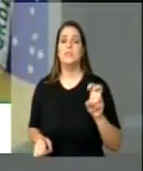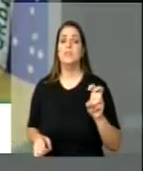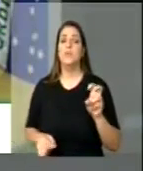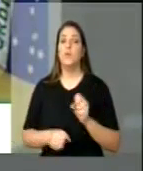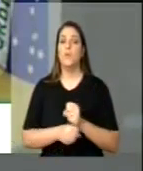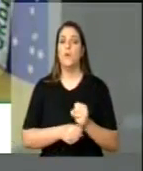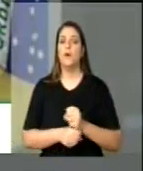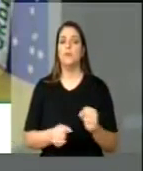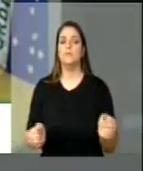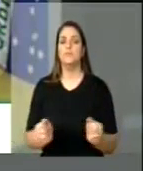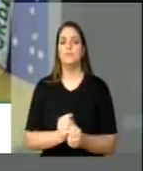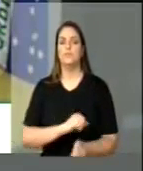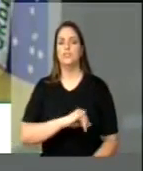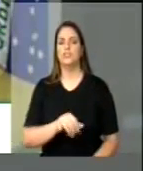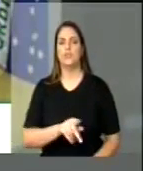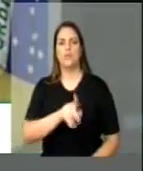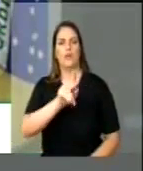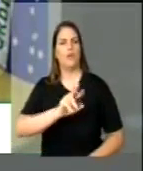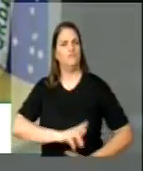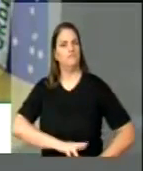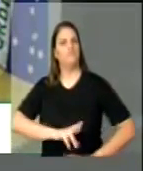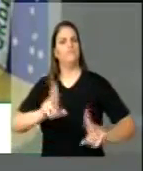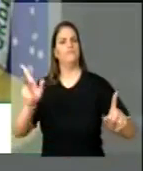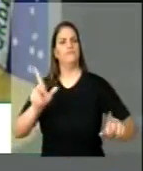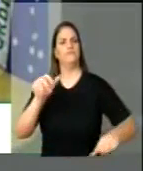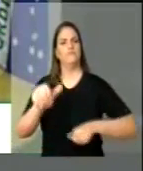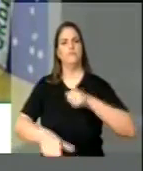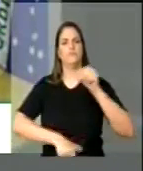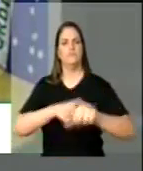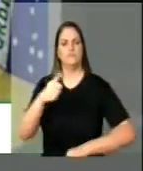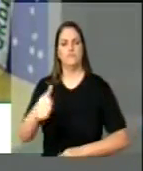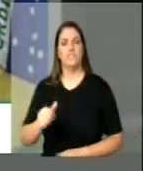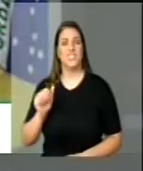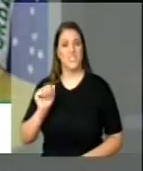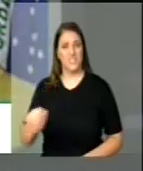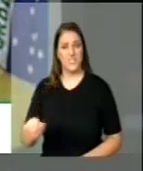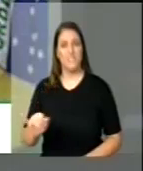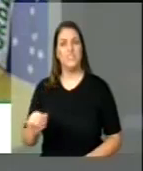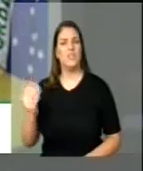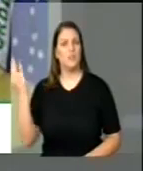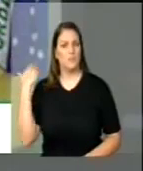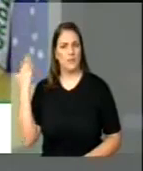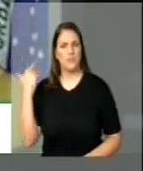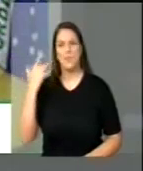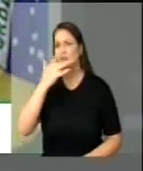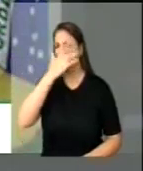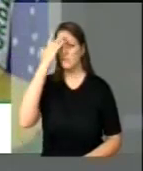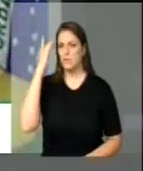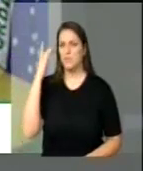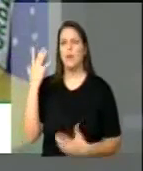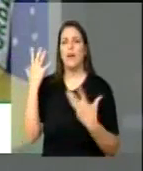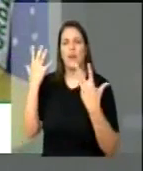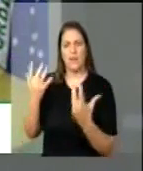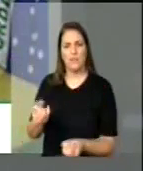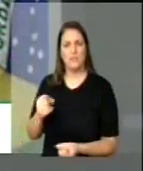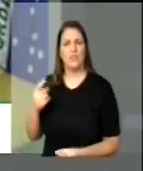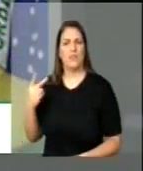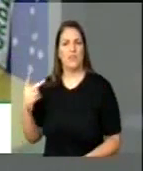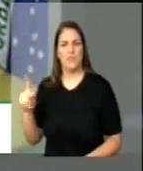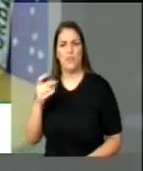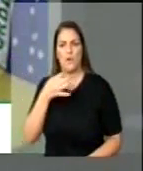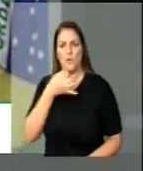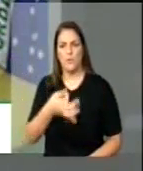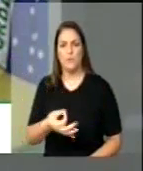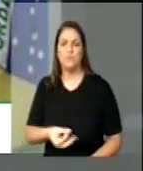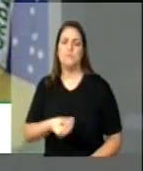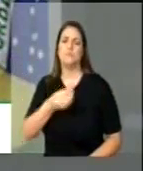a história das realizações no nosso país. Se ele tivesse sido ouvido na época, talvez a situação do país não se